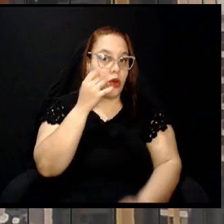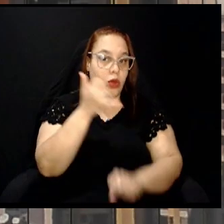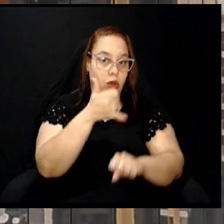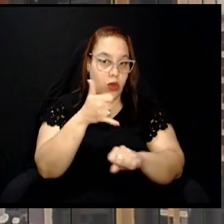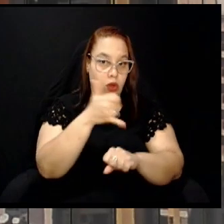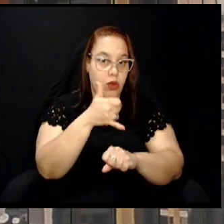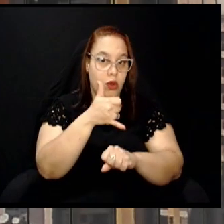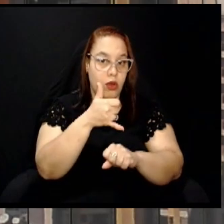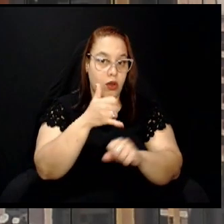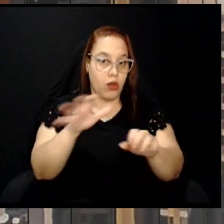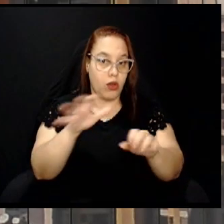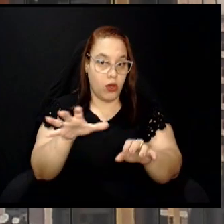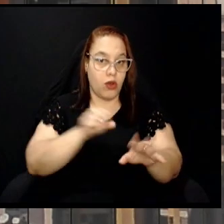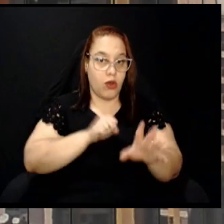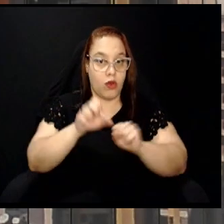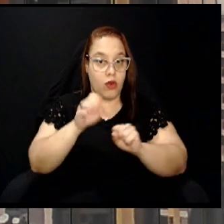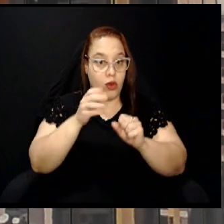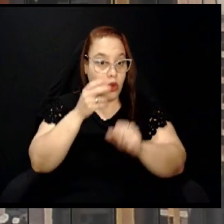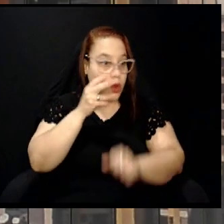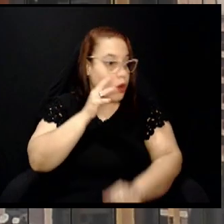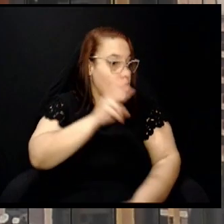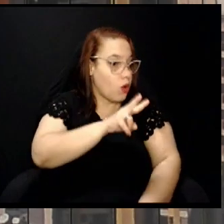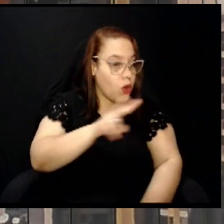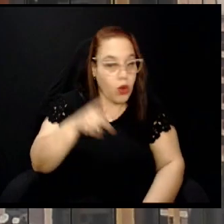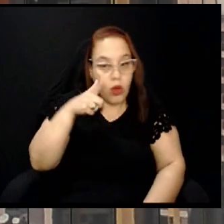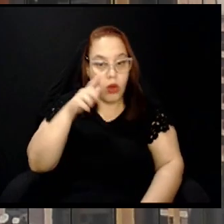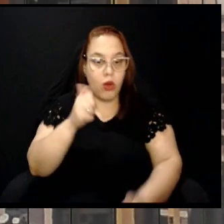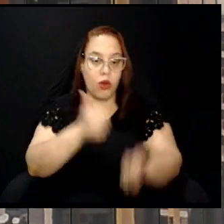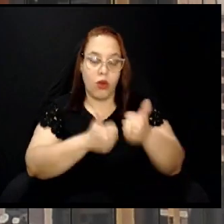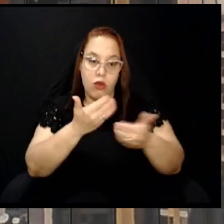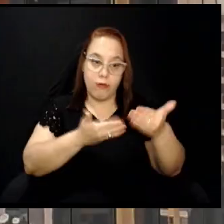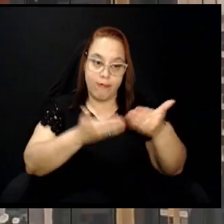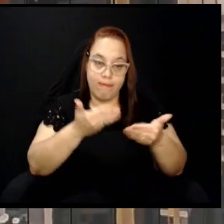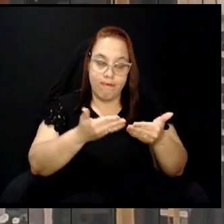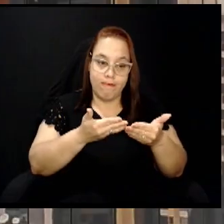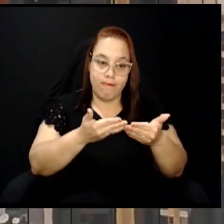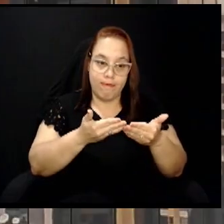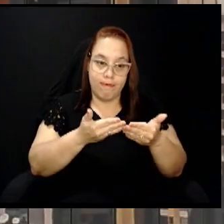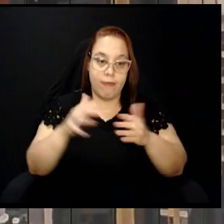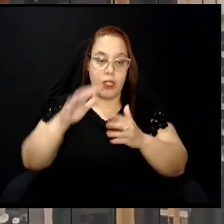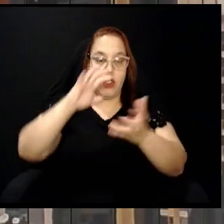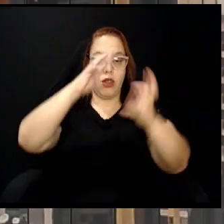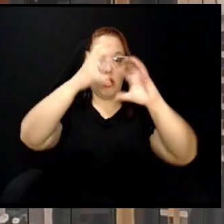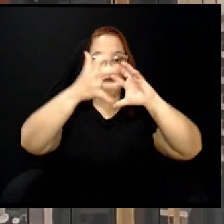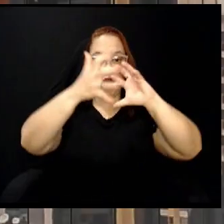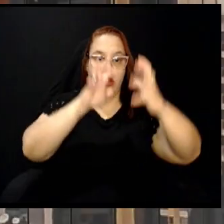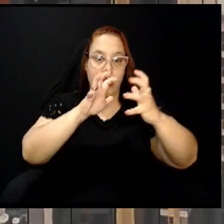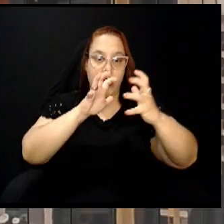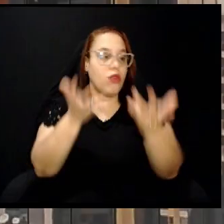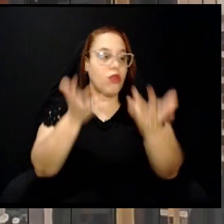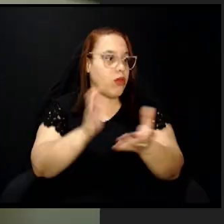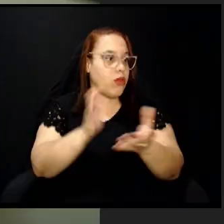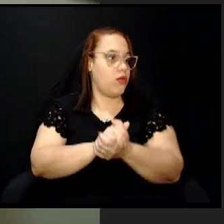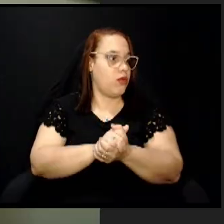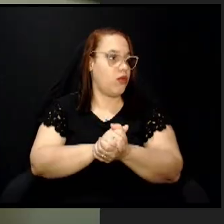exemplo, que é uma contaminação visível e que a gente consegue associar já a algum desastre ambiental, alguma coisa assim?